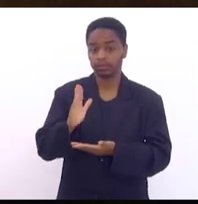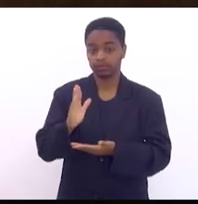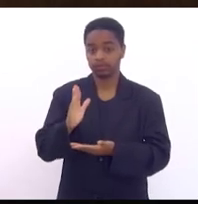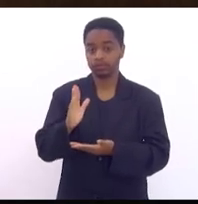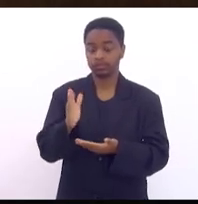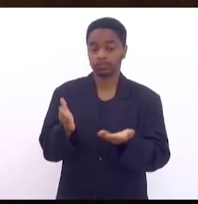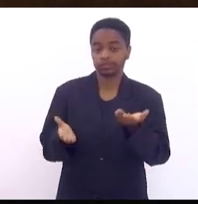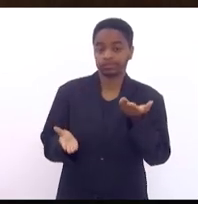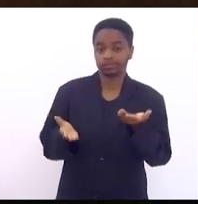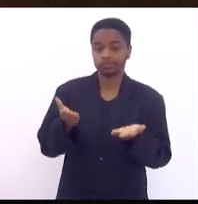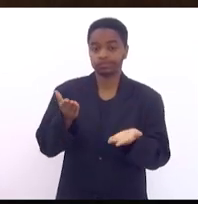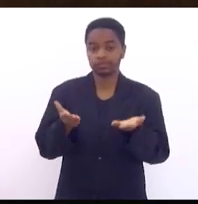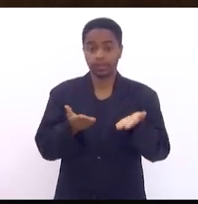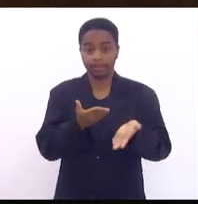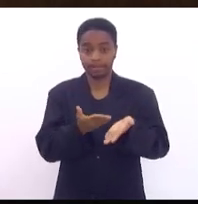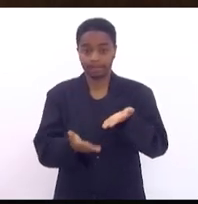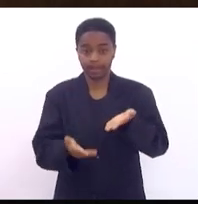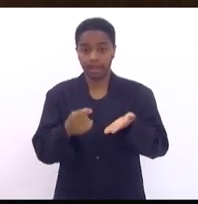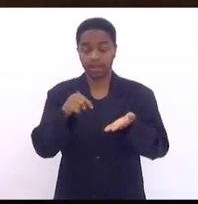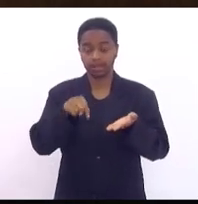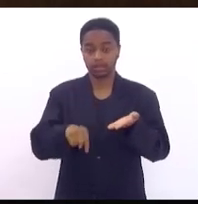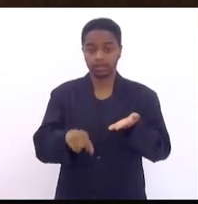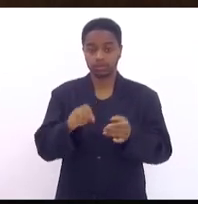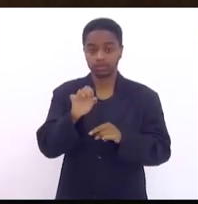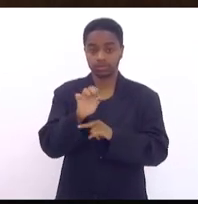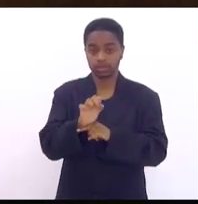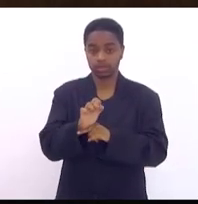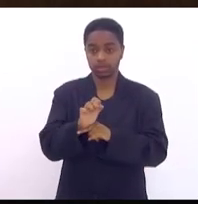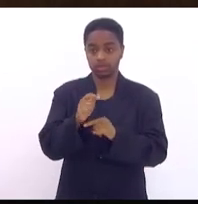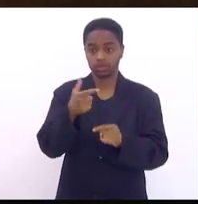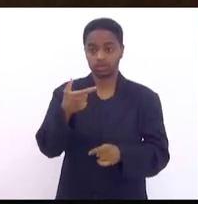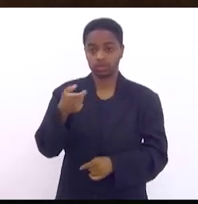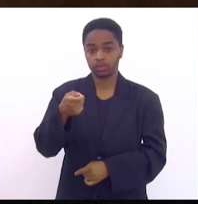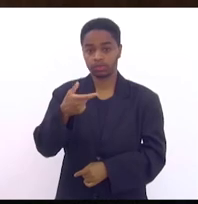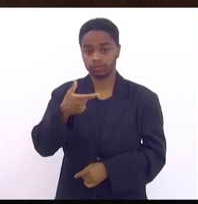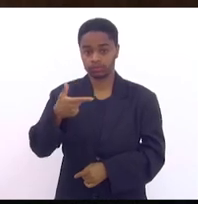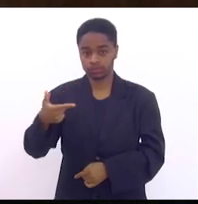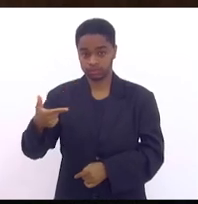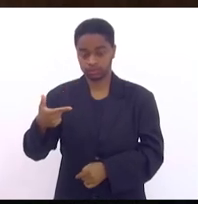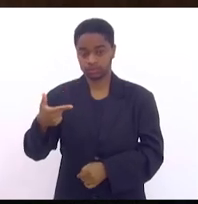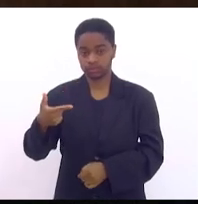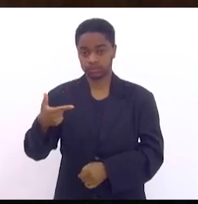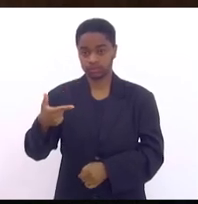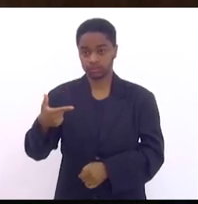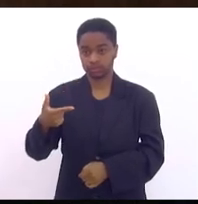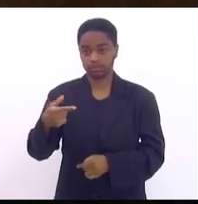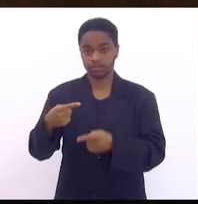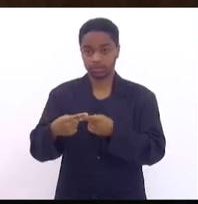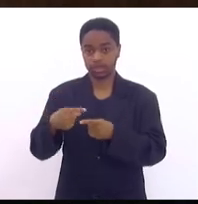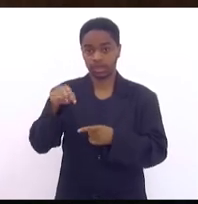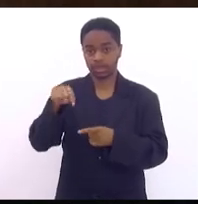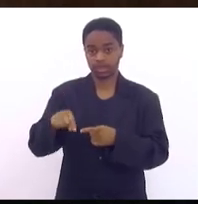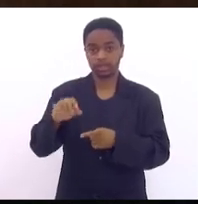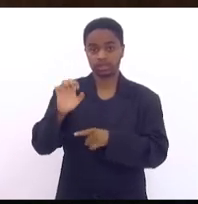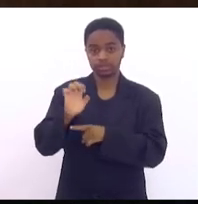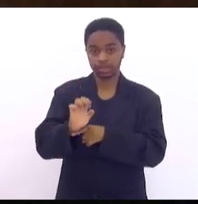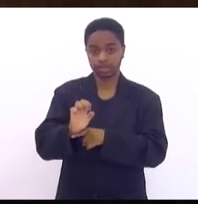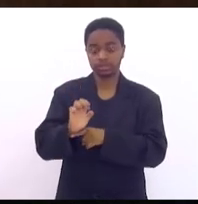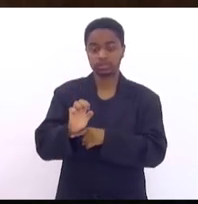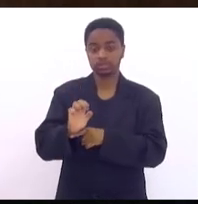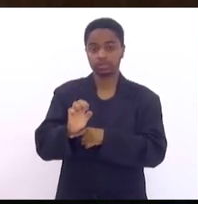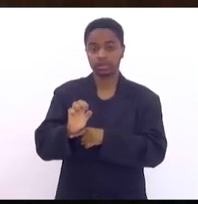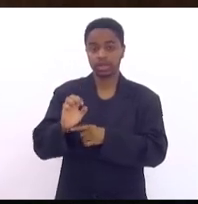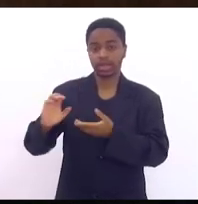perdas do Estado de 2022, onde o Estado já recebeu esse ano